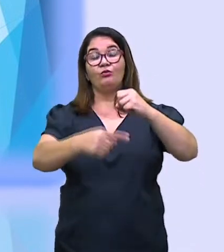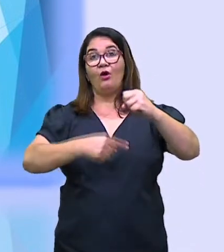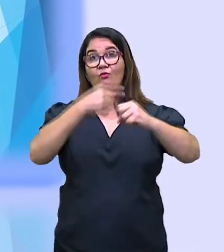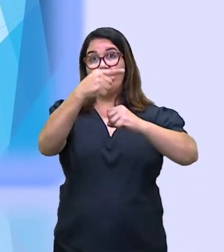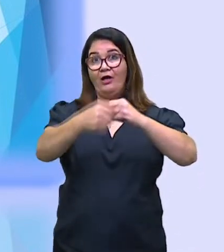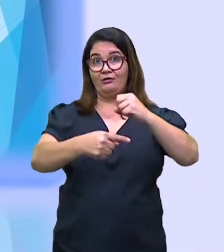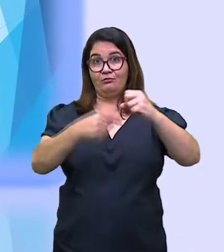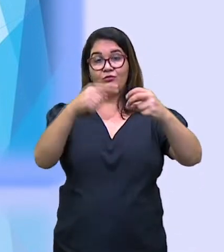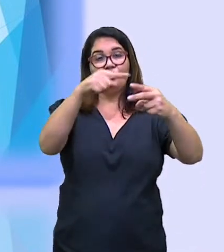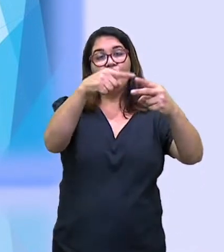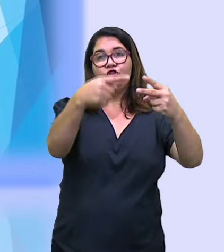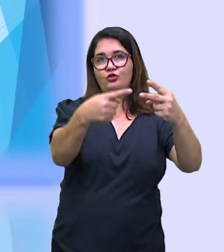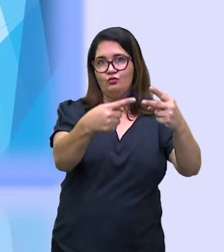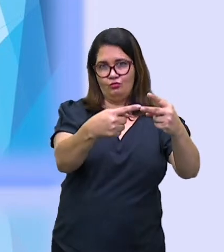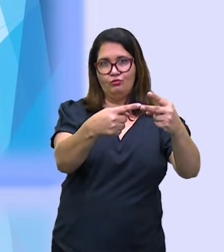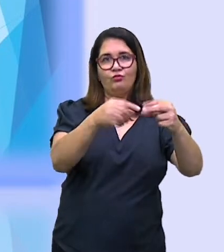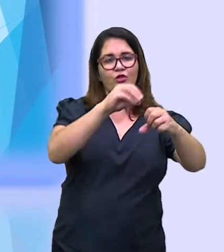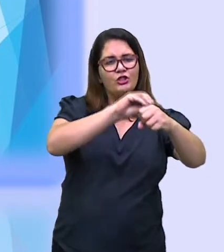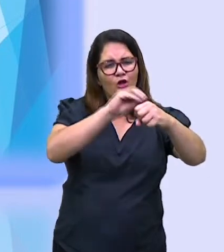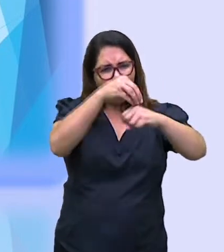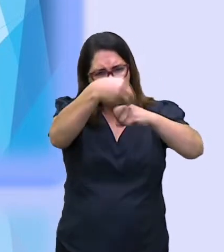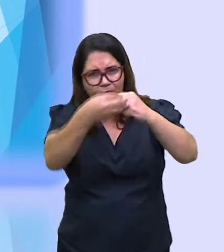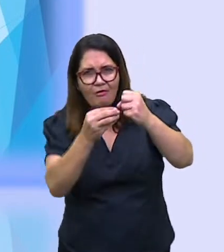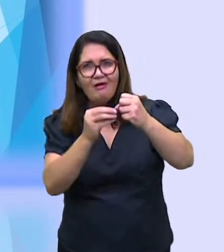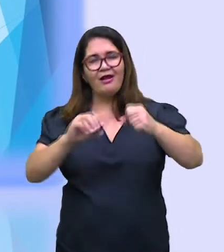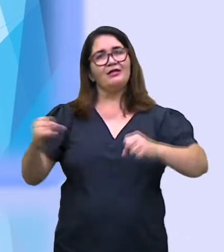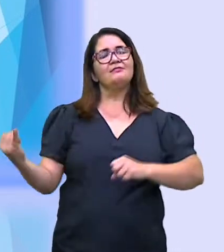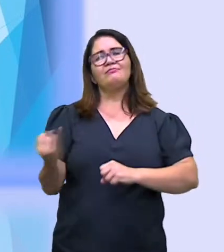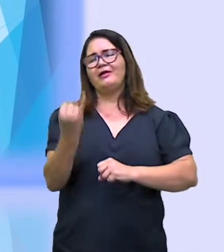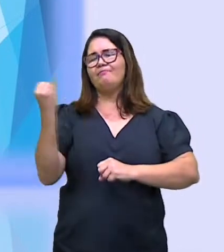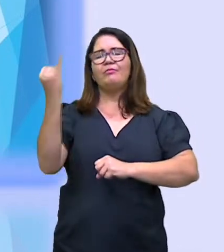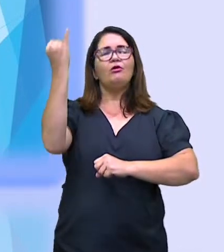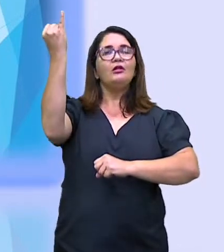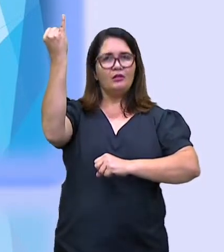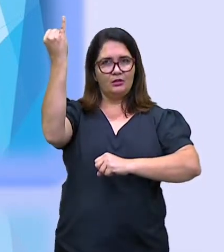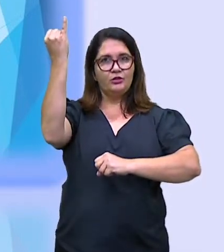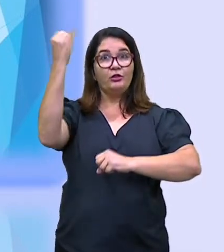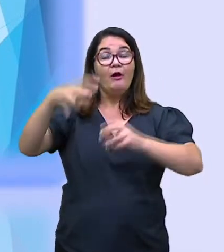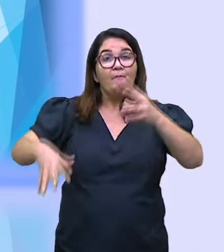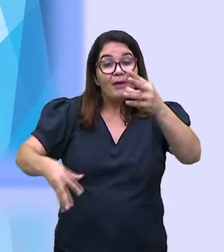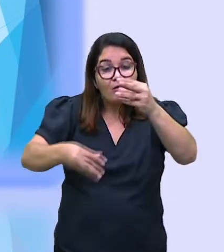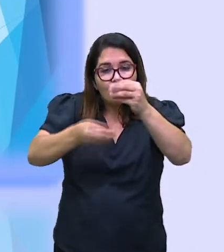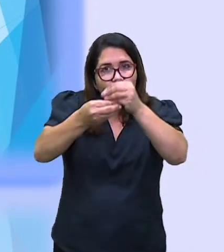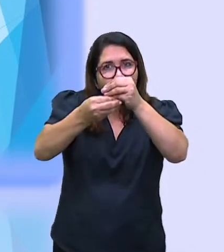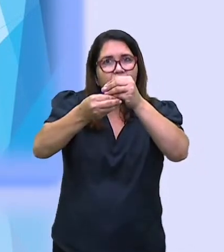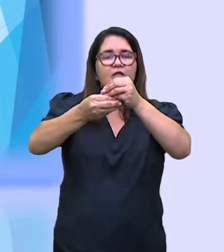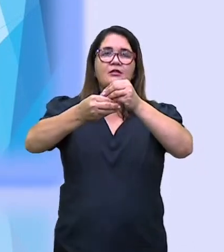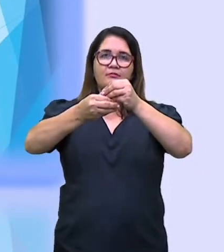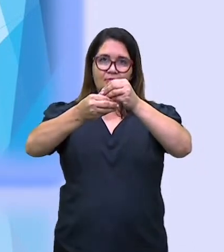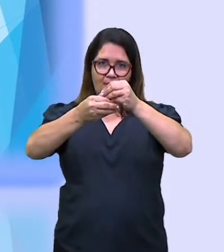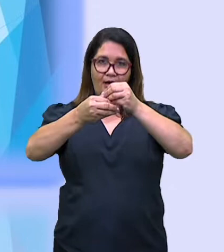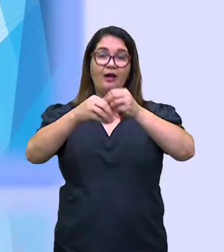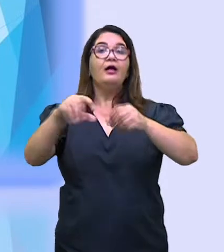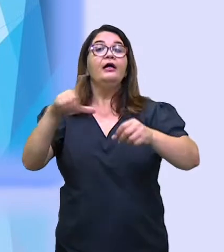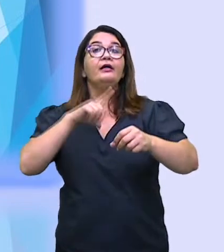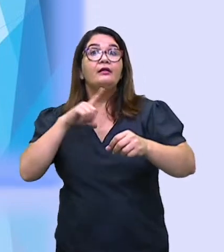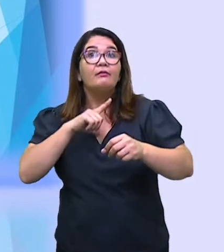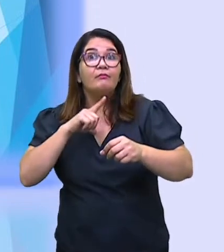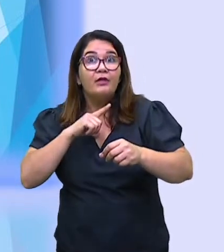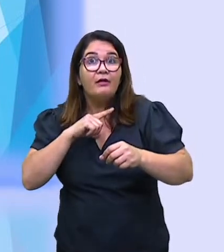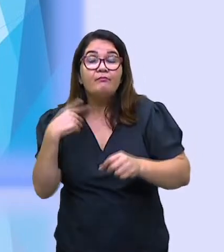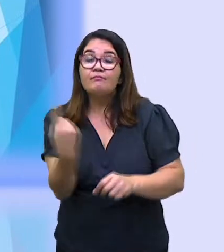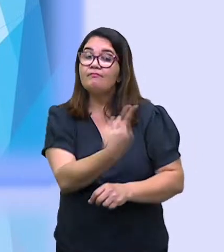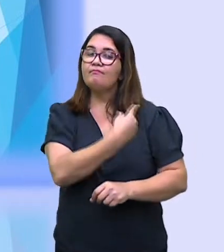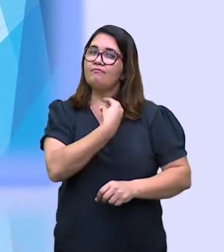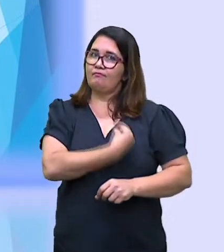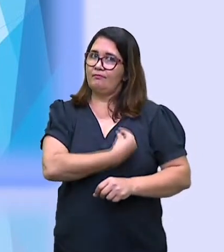de extrema importância para a manutenção da vida no nosso planeta, pois ele é